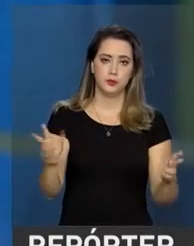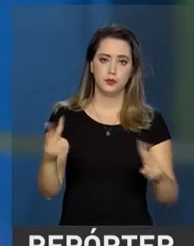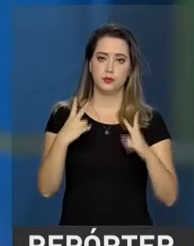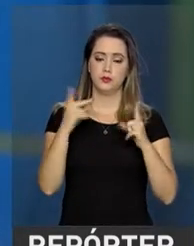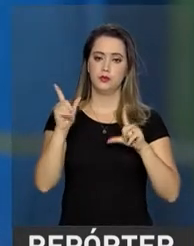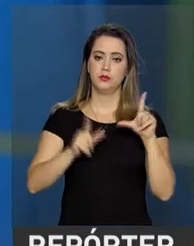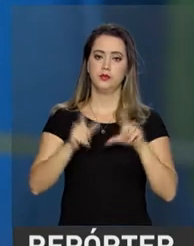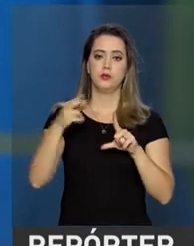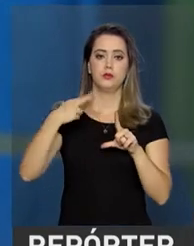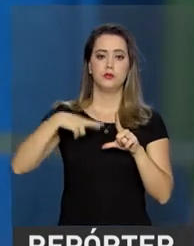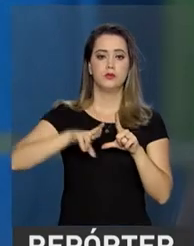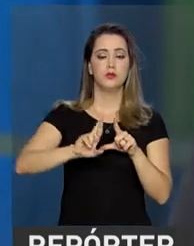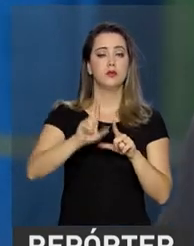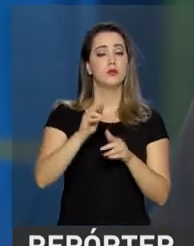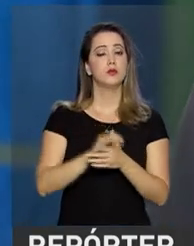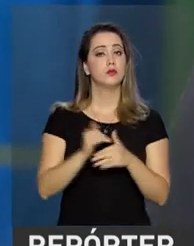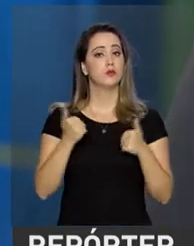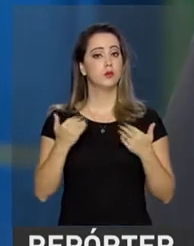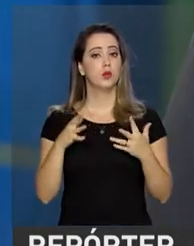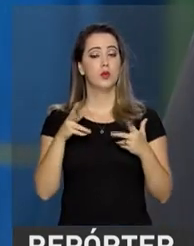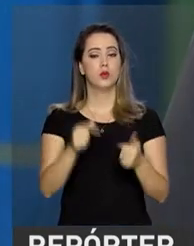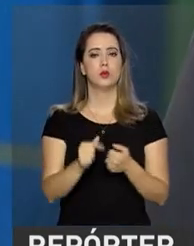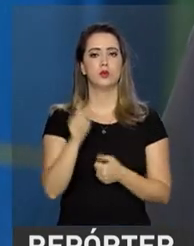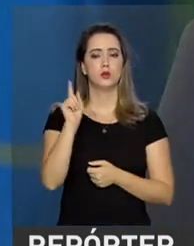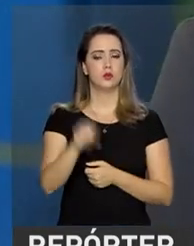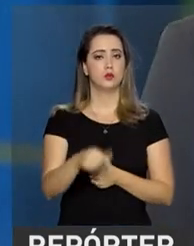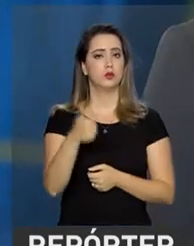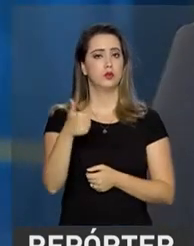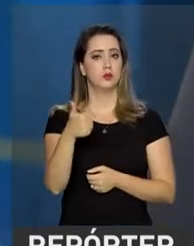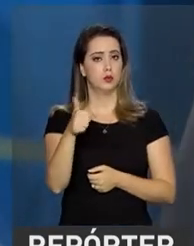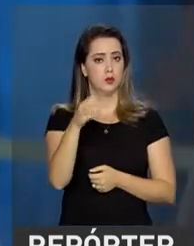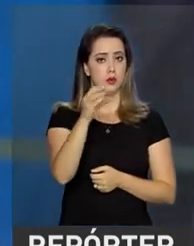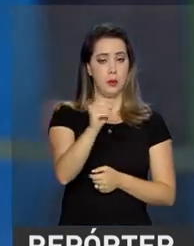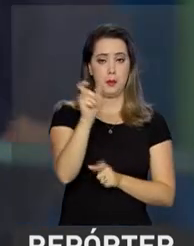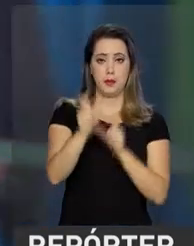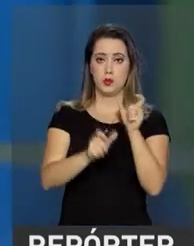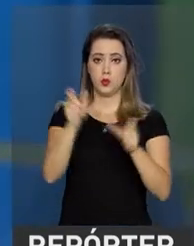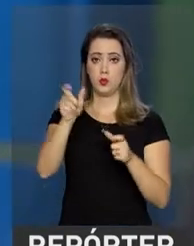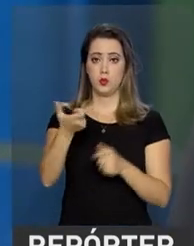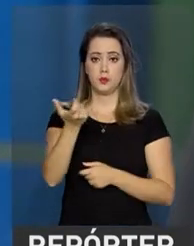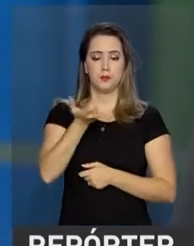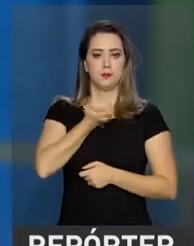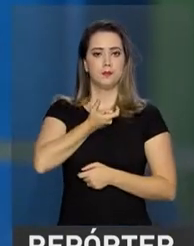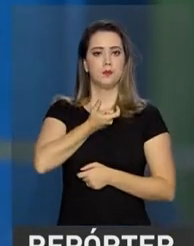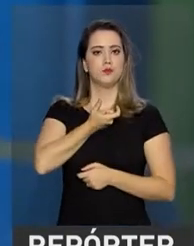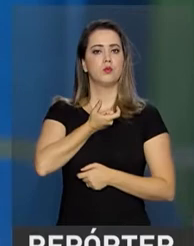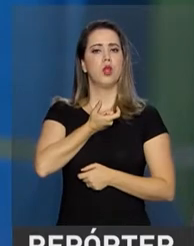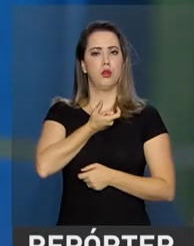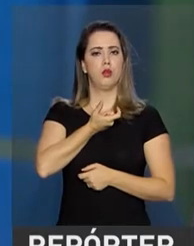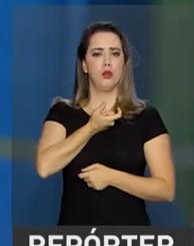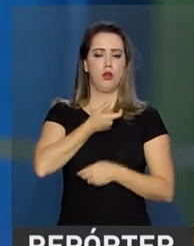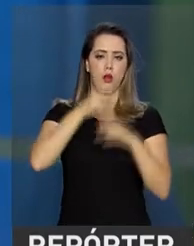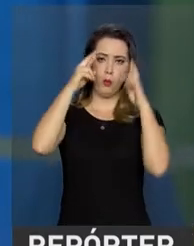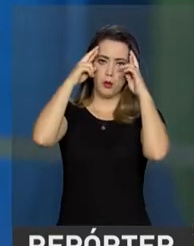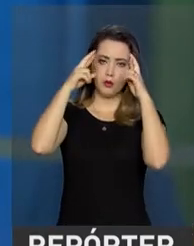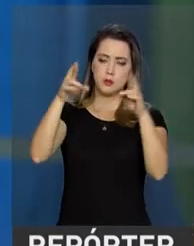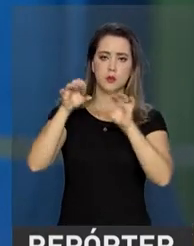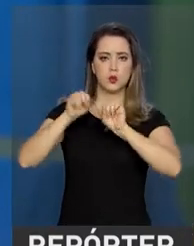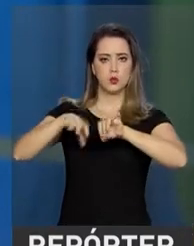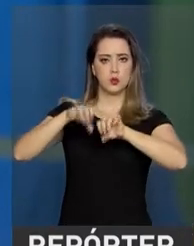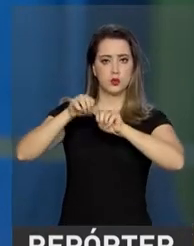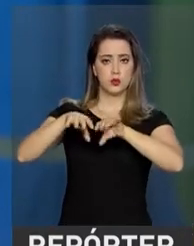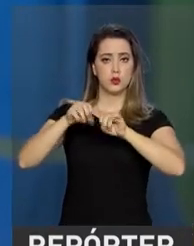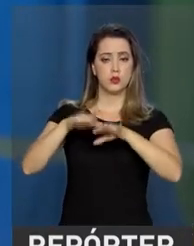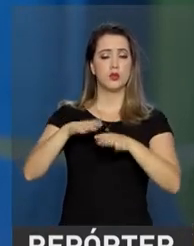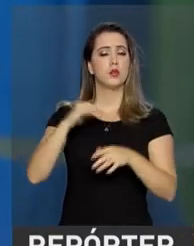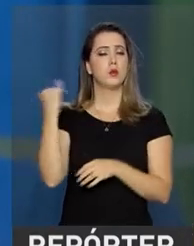que nos assistem na TV NBR. Ao todo, são 110 pessoas que vão receber a Ordem Nacional do Mérito Educativo